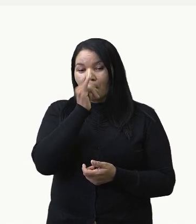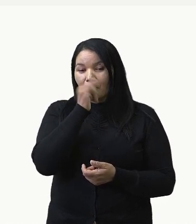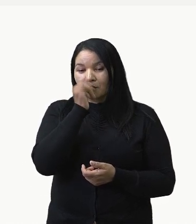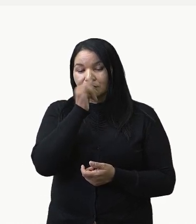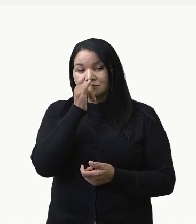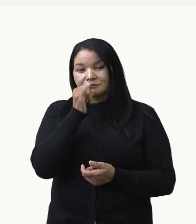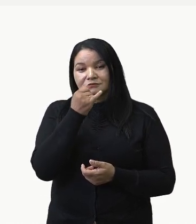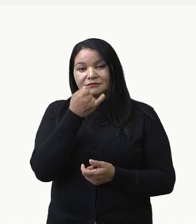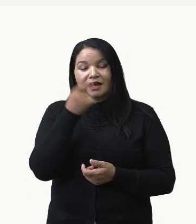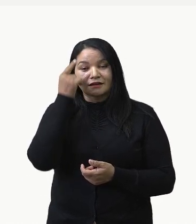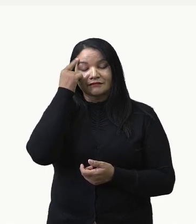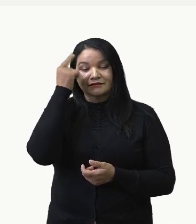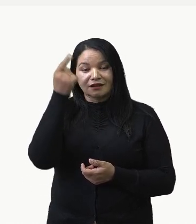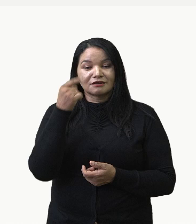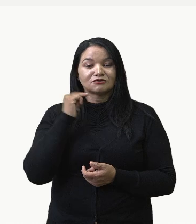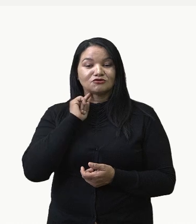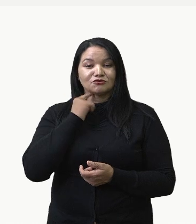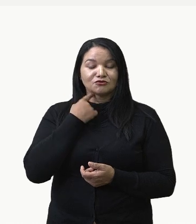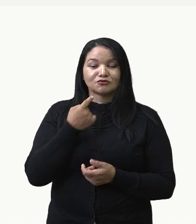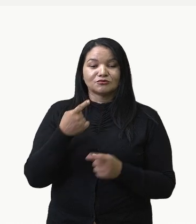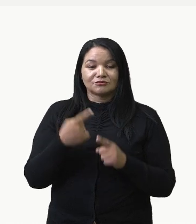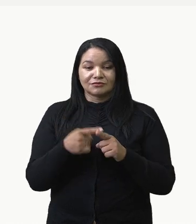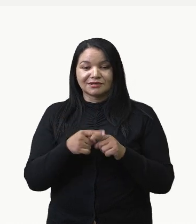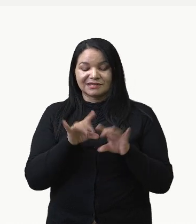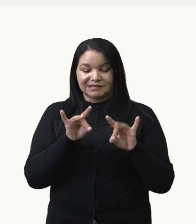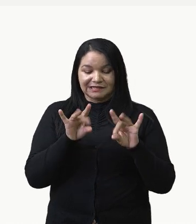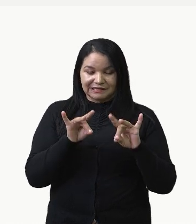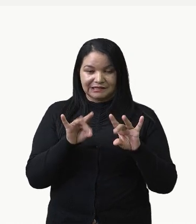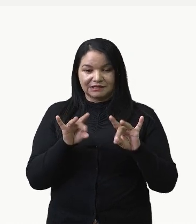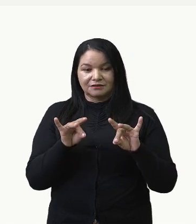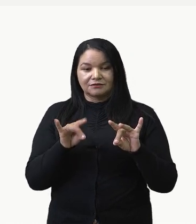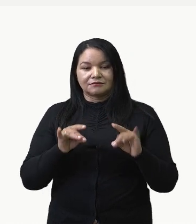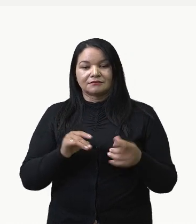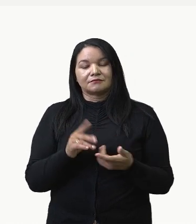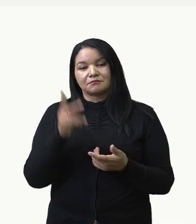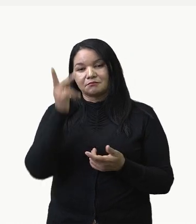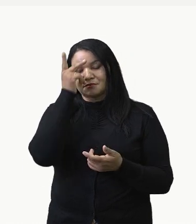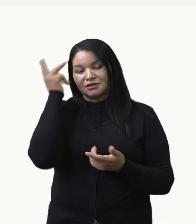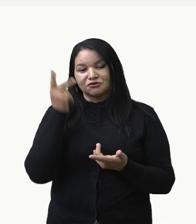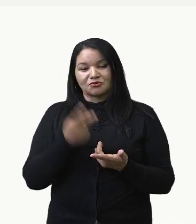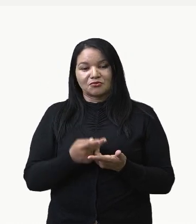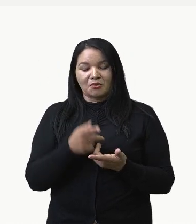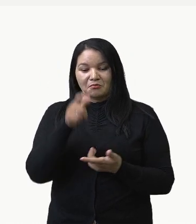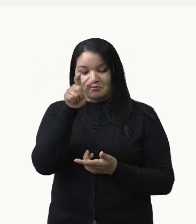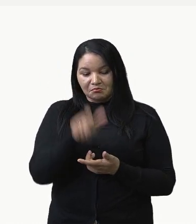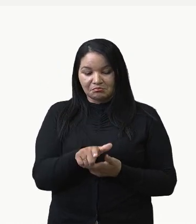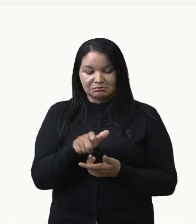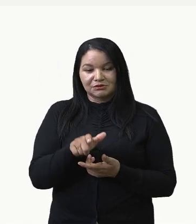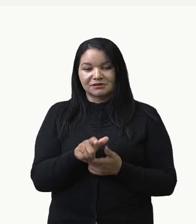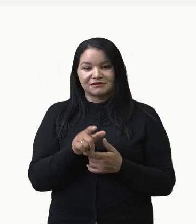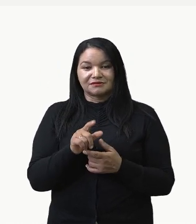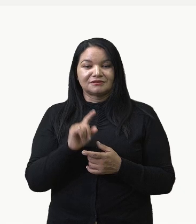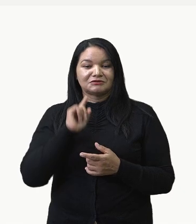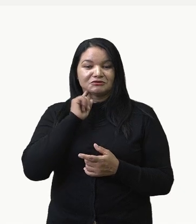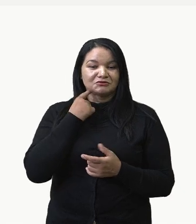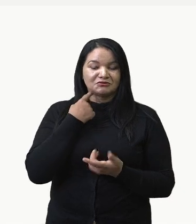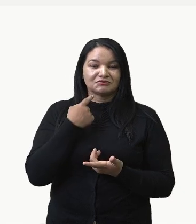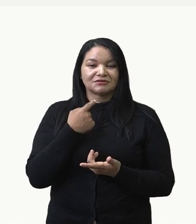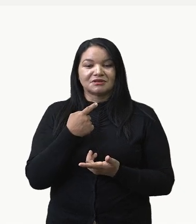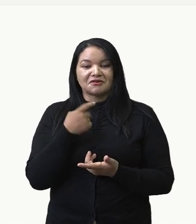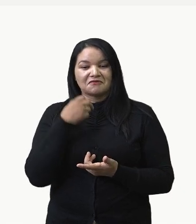quê de sujeira né Por causa da Lama assim uma pessoa porca é uma pessoa sem vergonha no espanhol sem